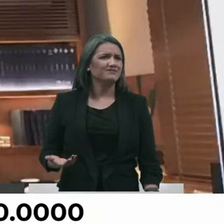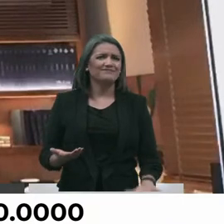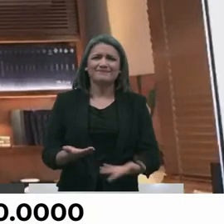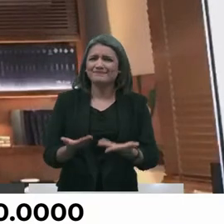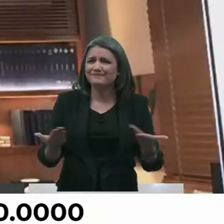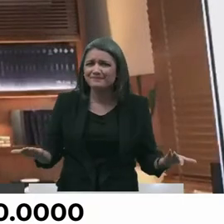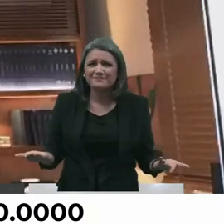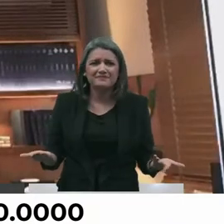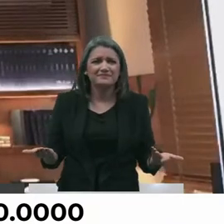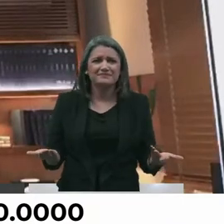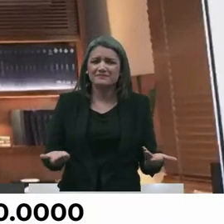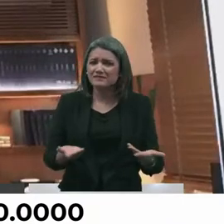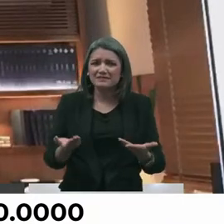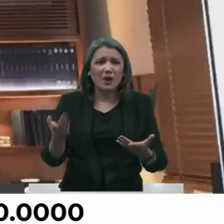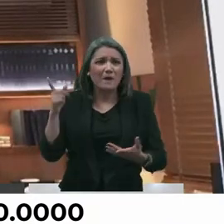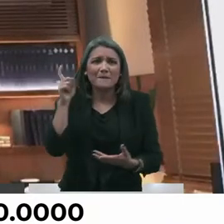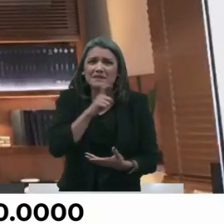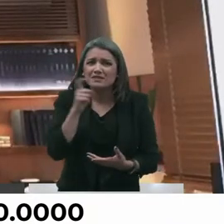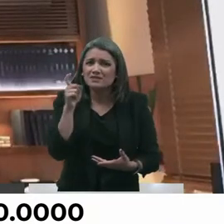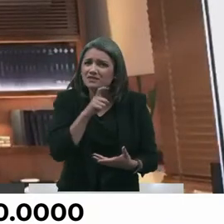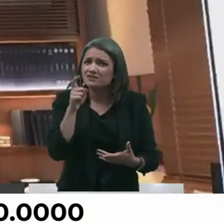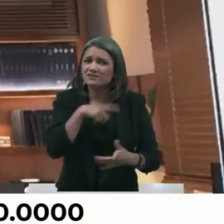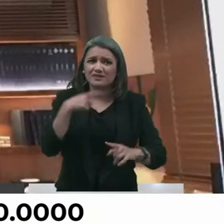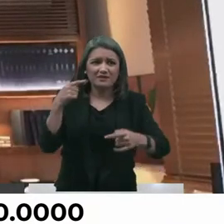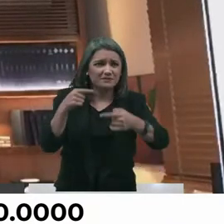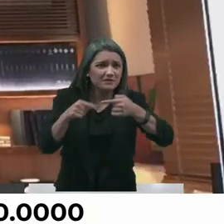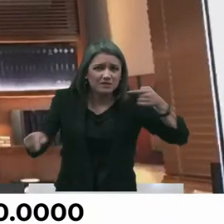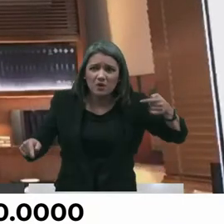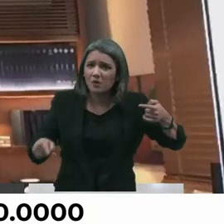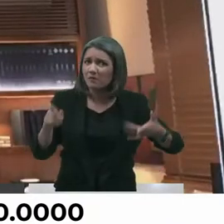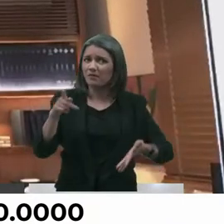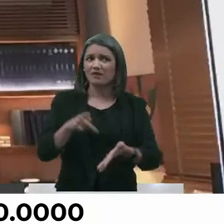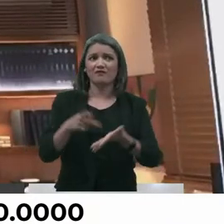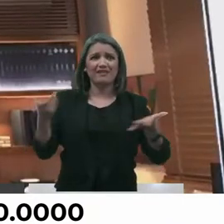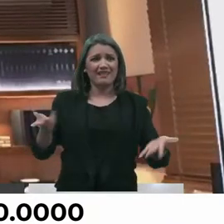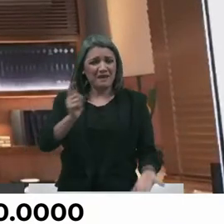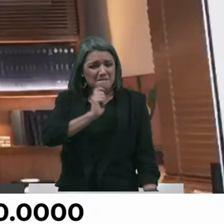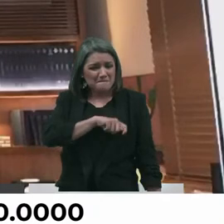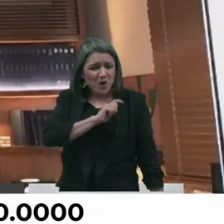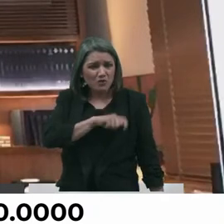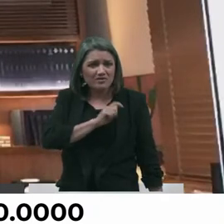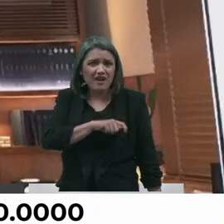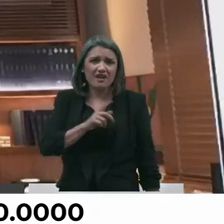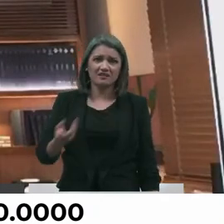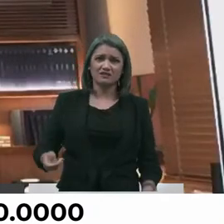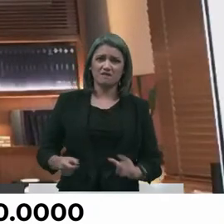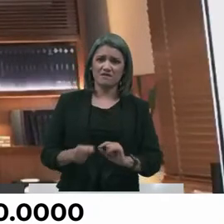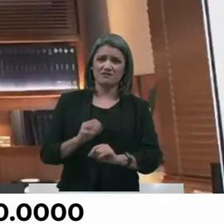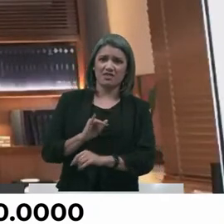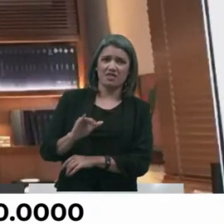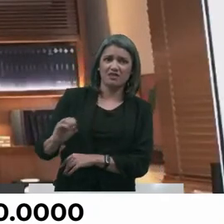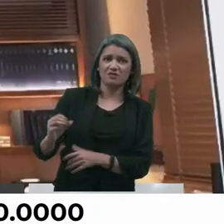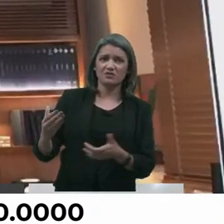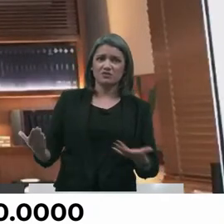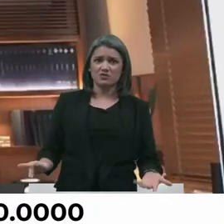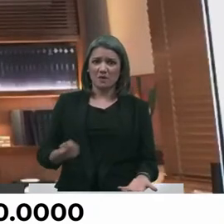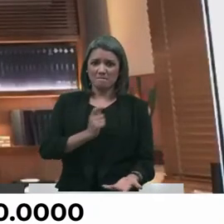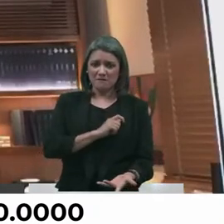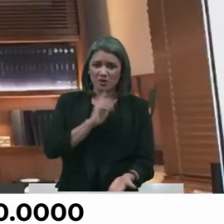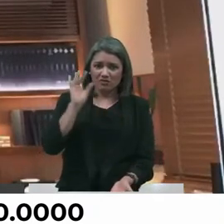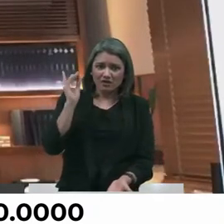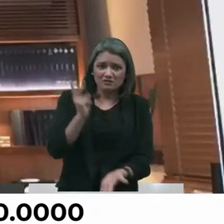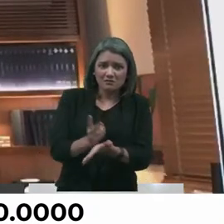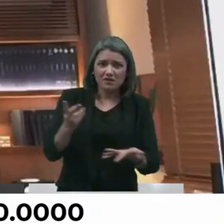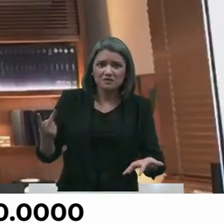completamente divorciado da verdade e da prova dos autos. Isso é de uma maldade extrema. Uma maldade extrema que foi